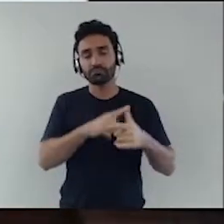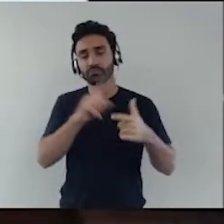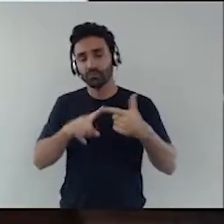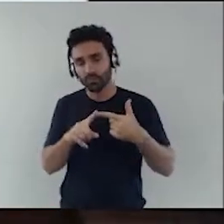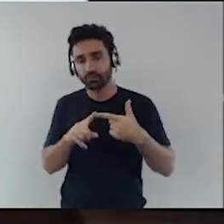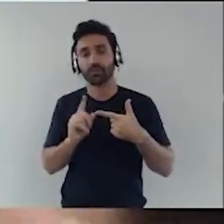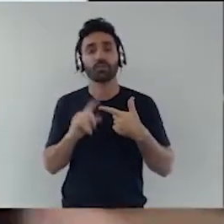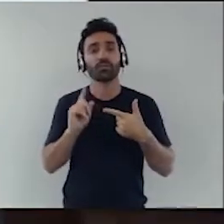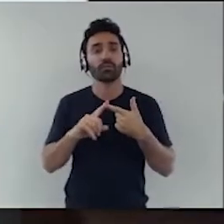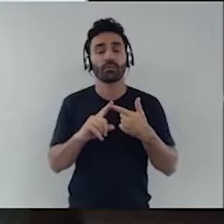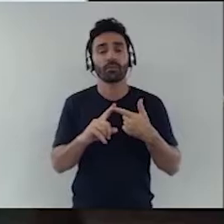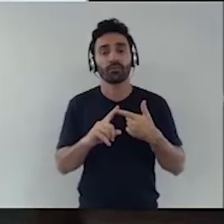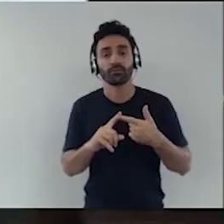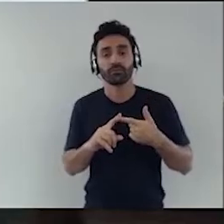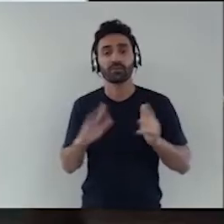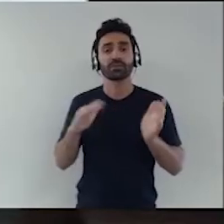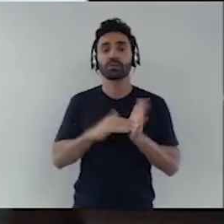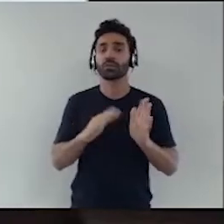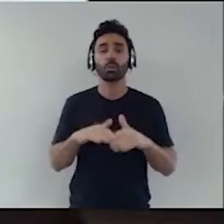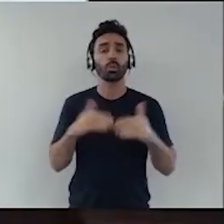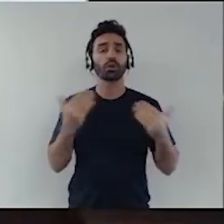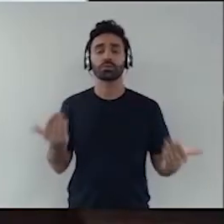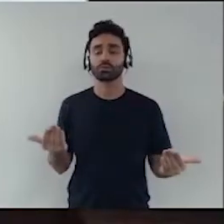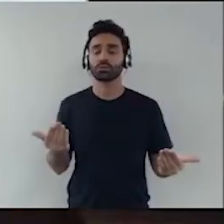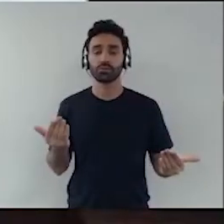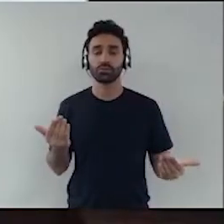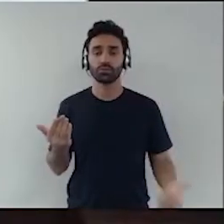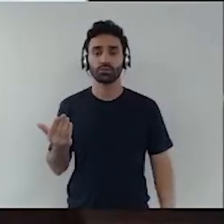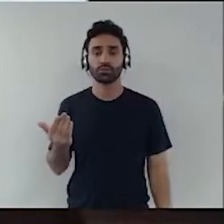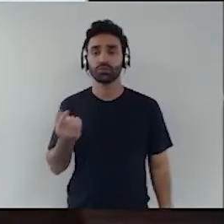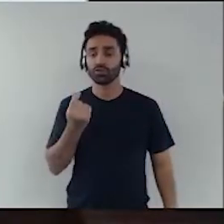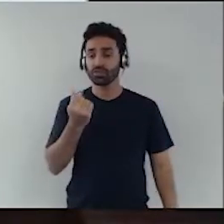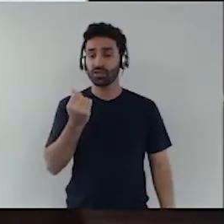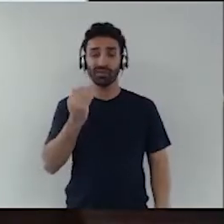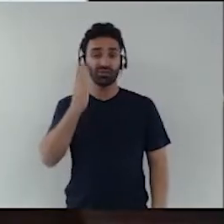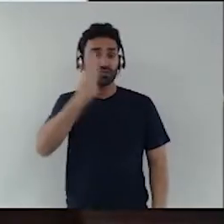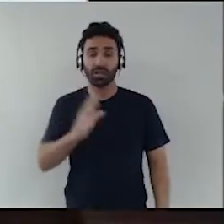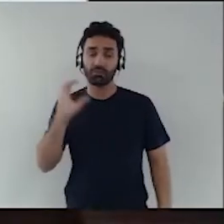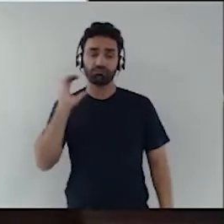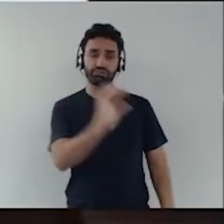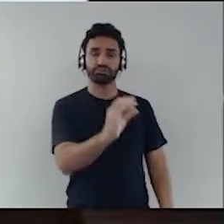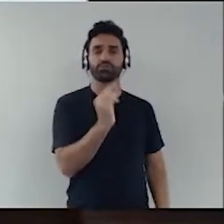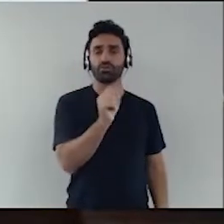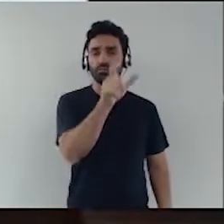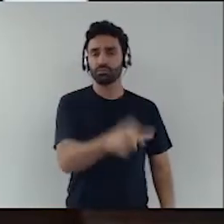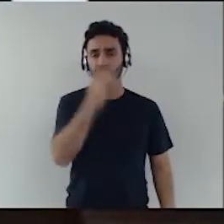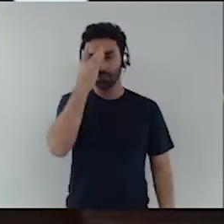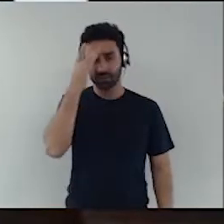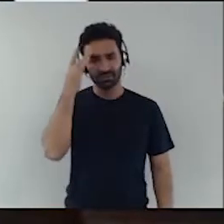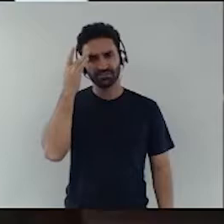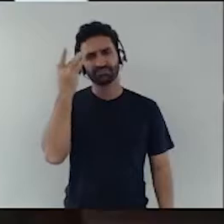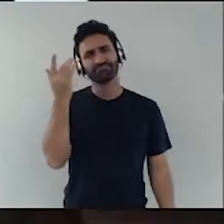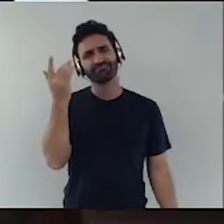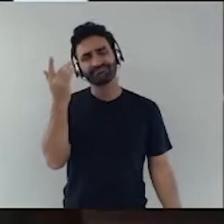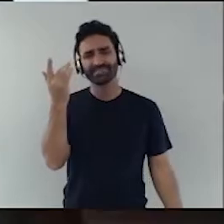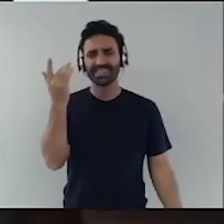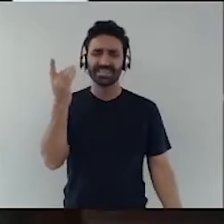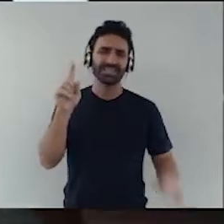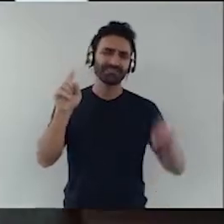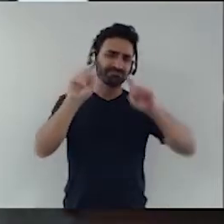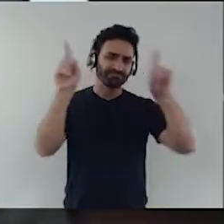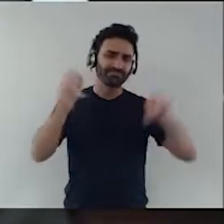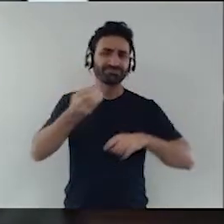é até que momento a transferência direta de recursos. Né? Será que a gente não deveria ter trocado